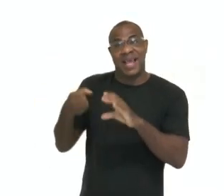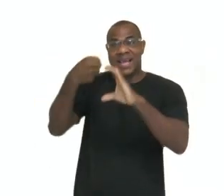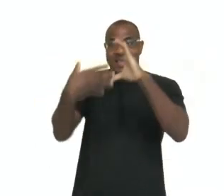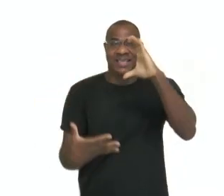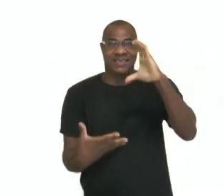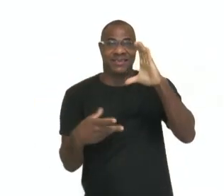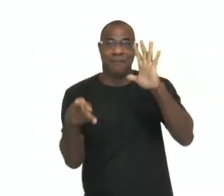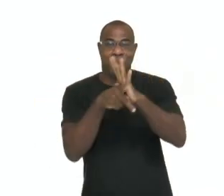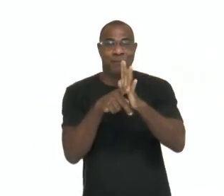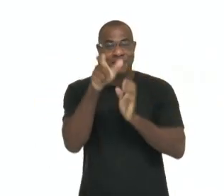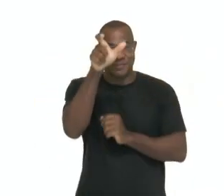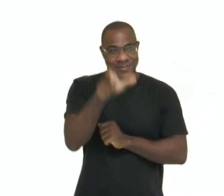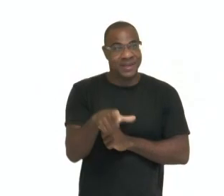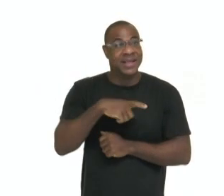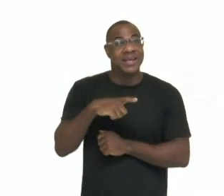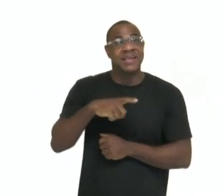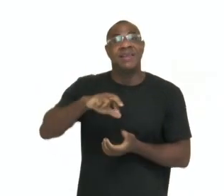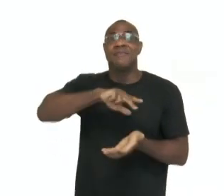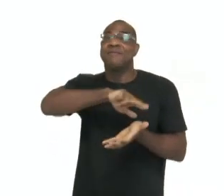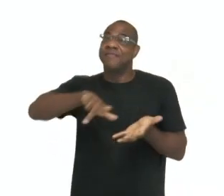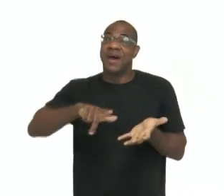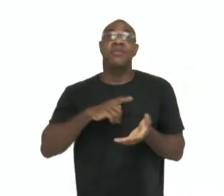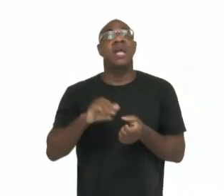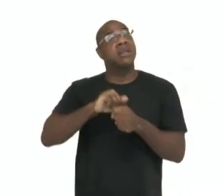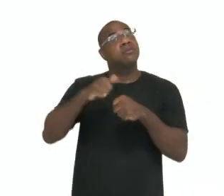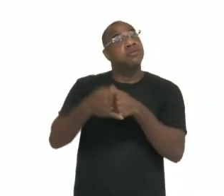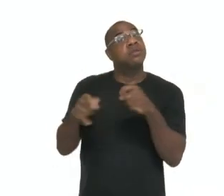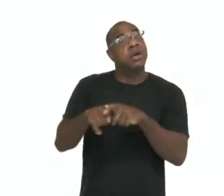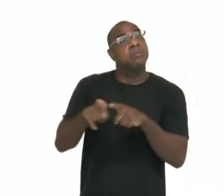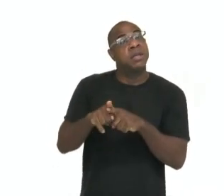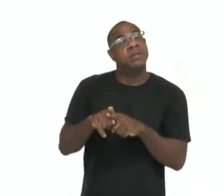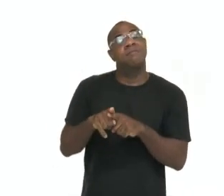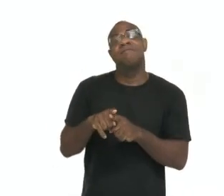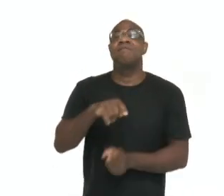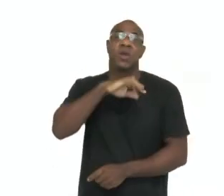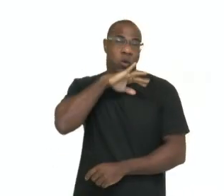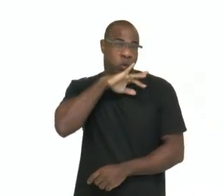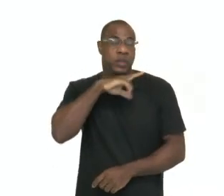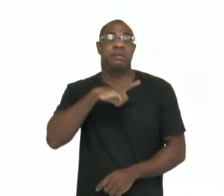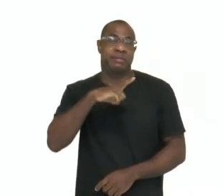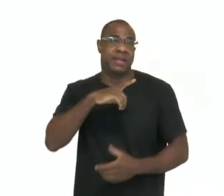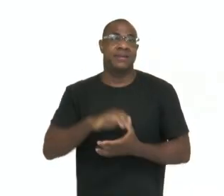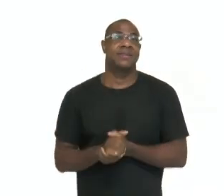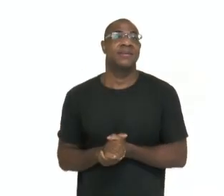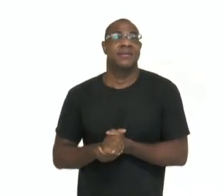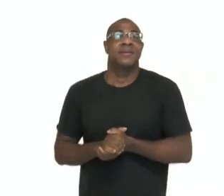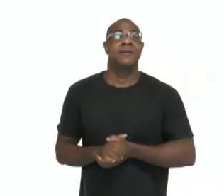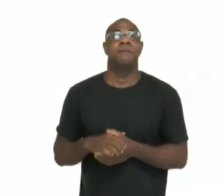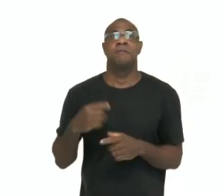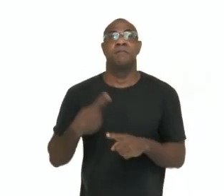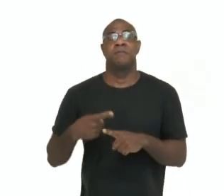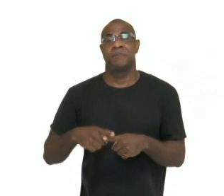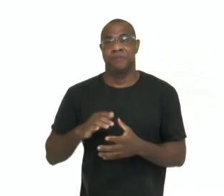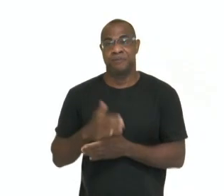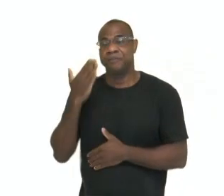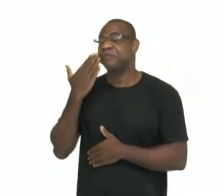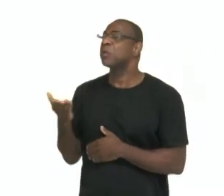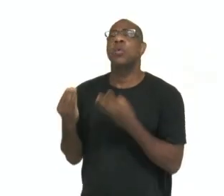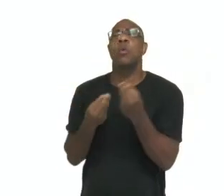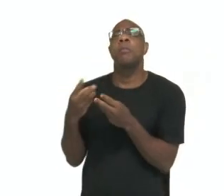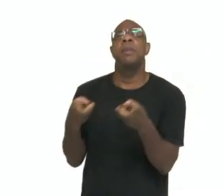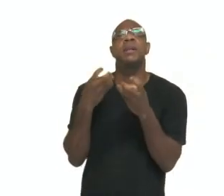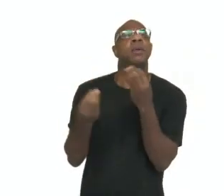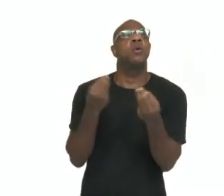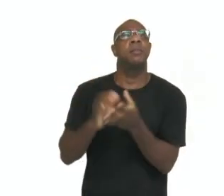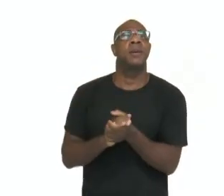né? Ela tem vários adjetivos negativos por uma voz narrativa que está em terceira pessoa. Como eu sei isso?